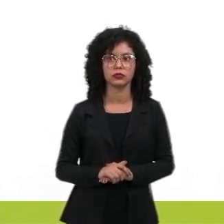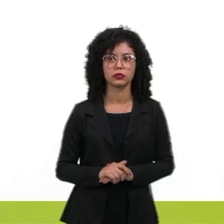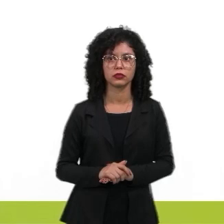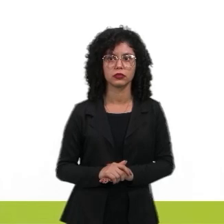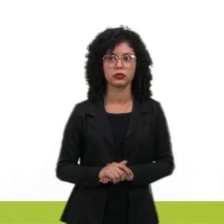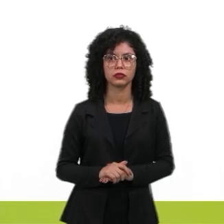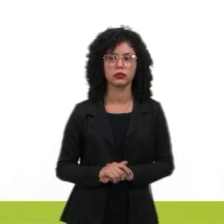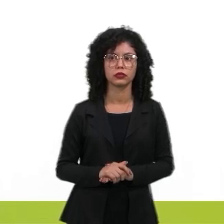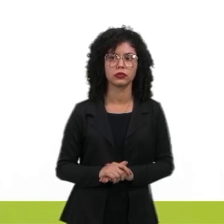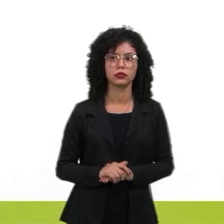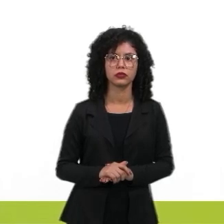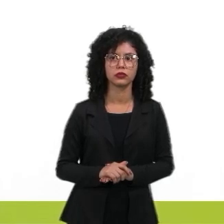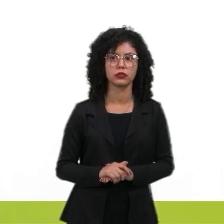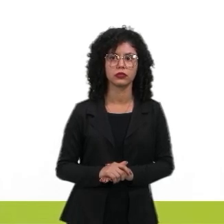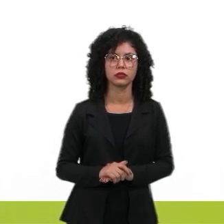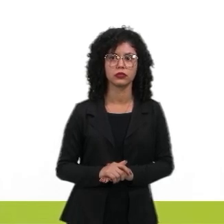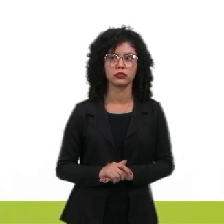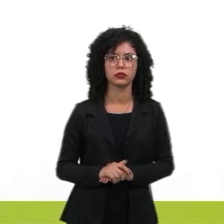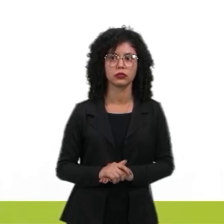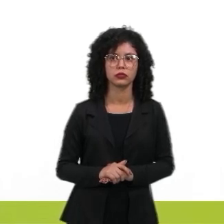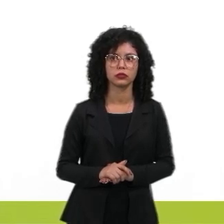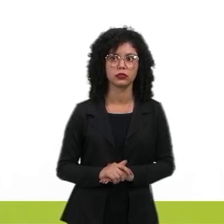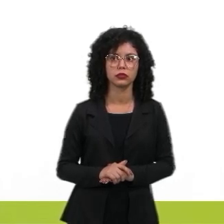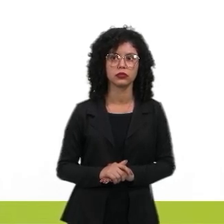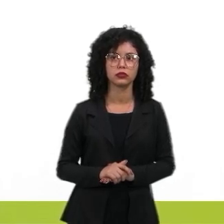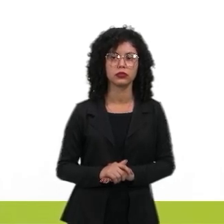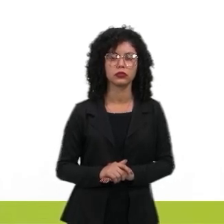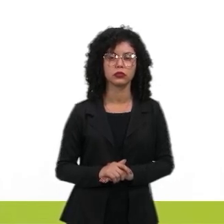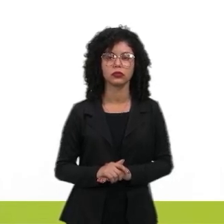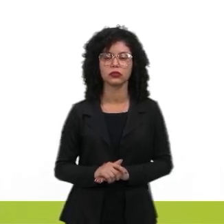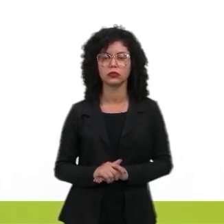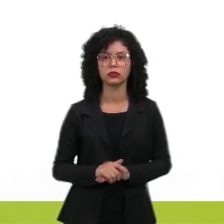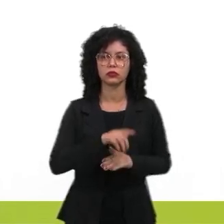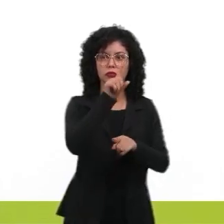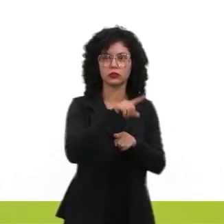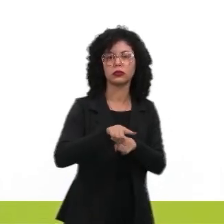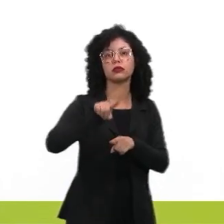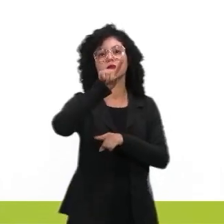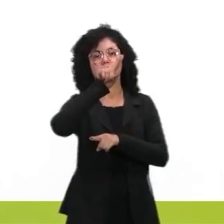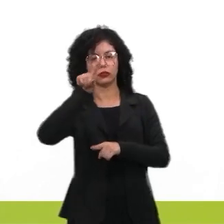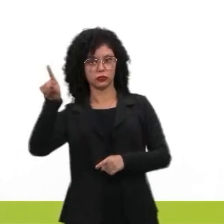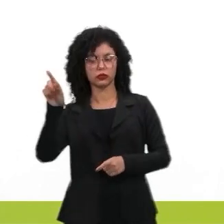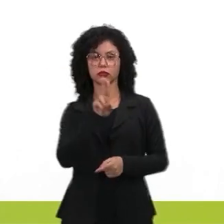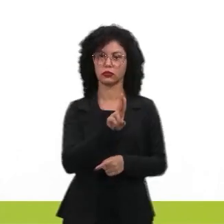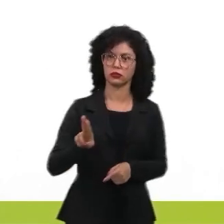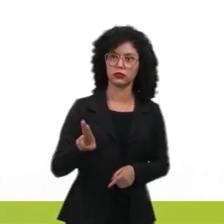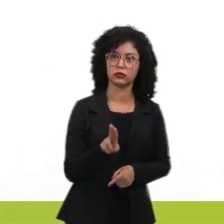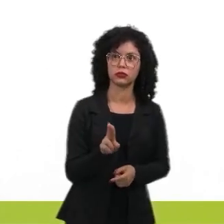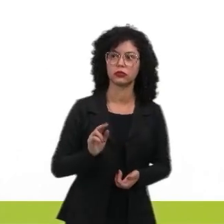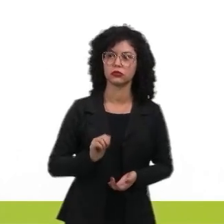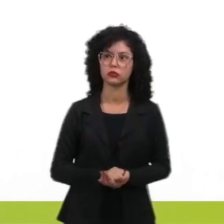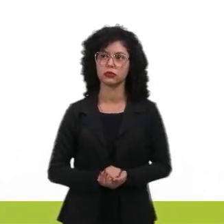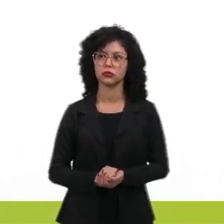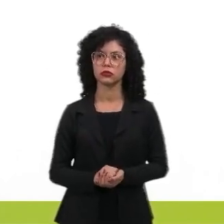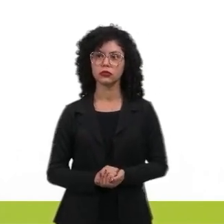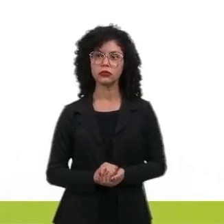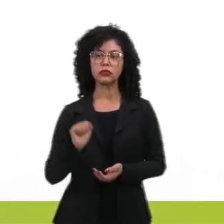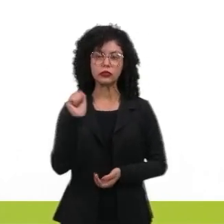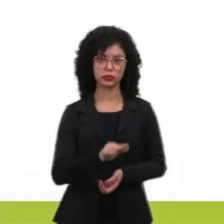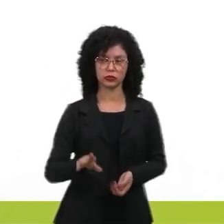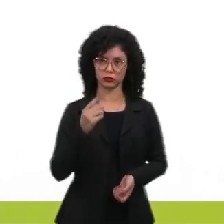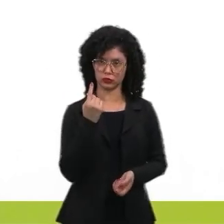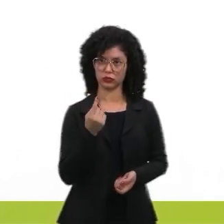Deixa eu montar aqui de novo. Ele passa a ter uma raiz quadrada de área, né? Eu vou chamar aqui de área 1, tá bom?